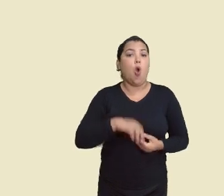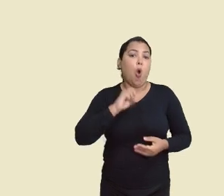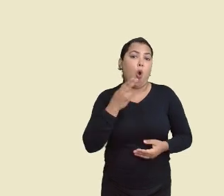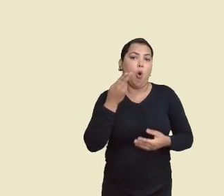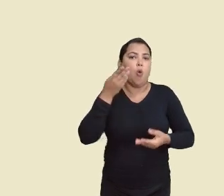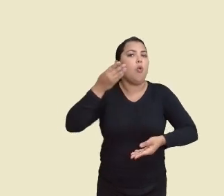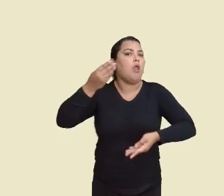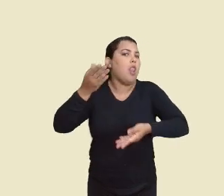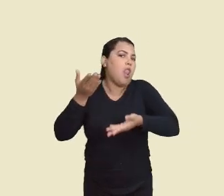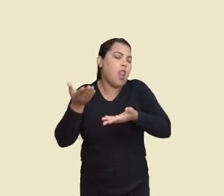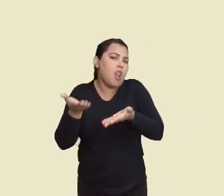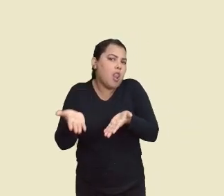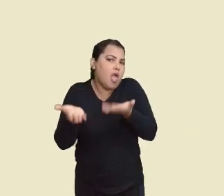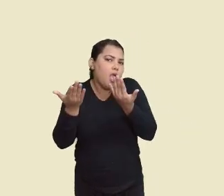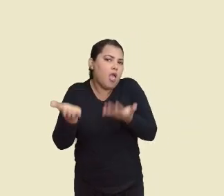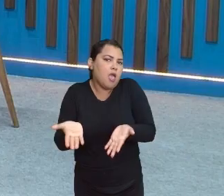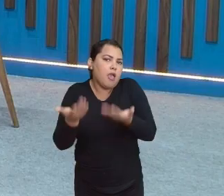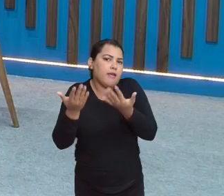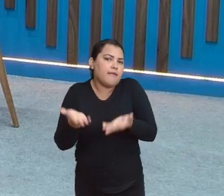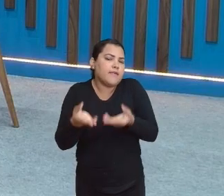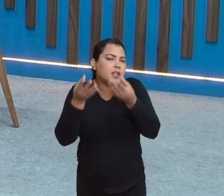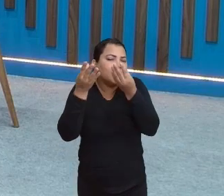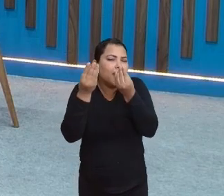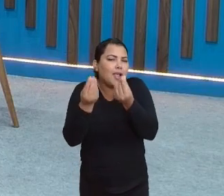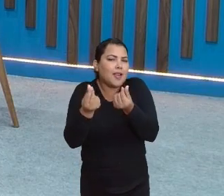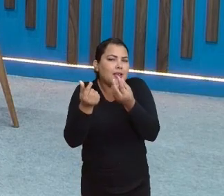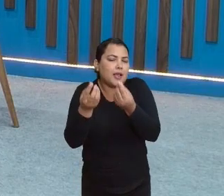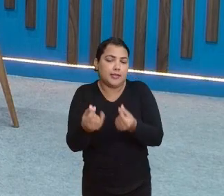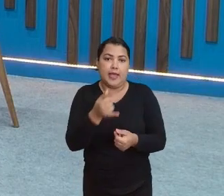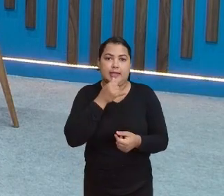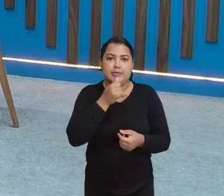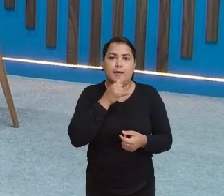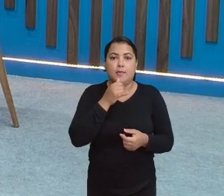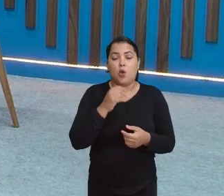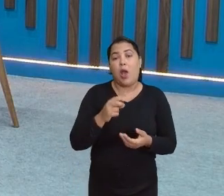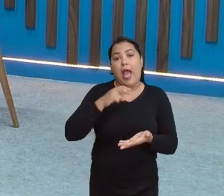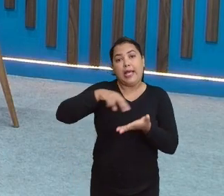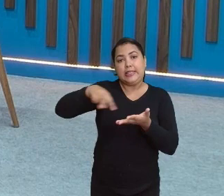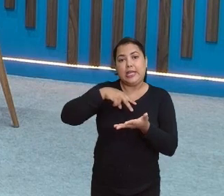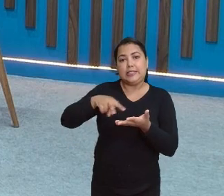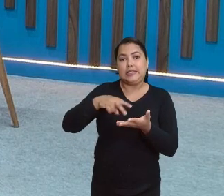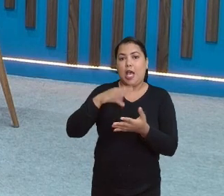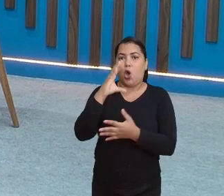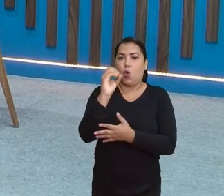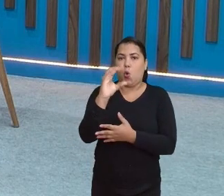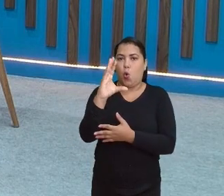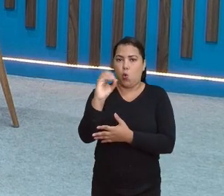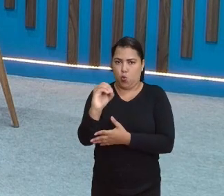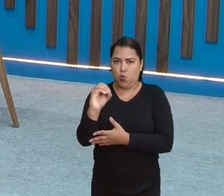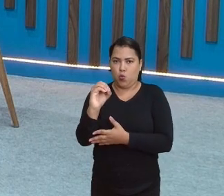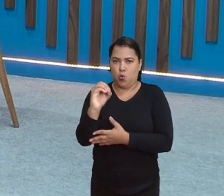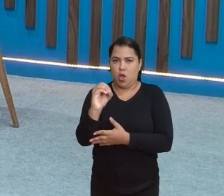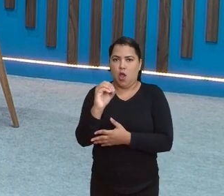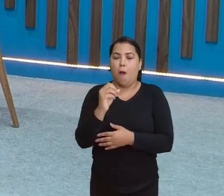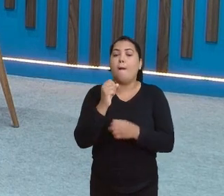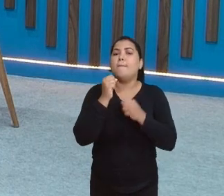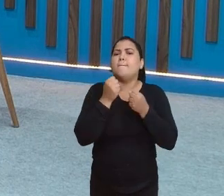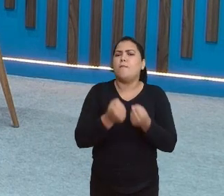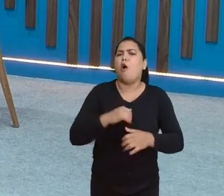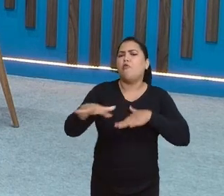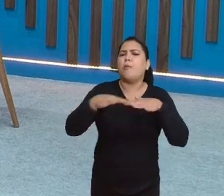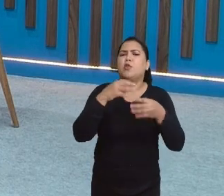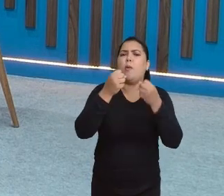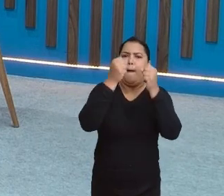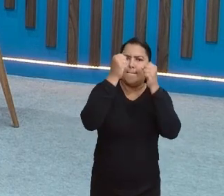leve e delicado. Por exemplo, o coco. O coco, a gente tem o movimento dele é firme, quando a